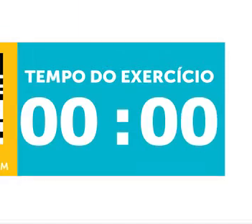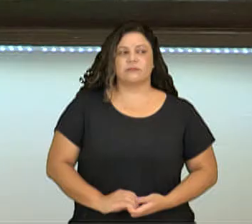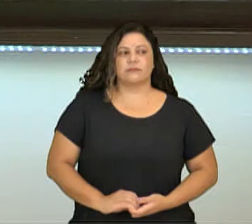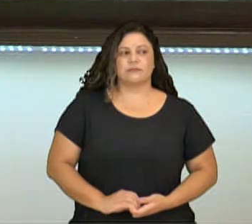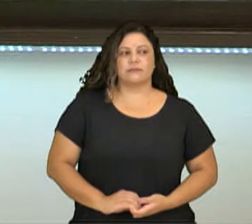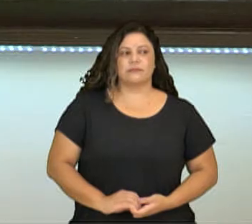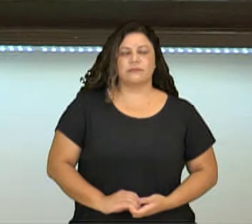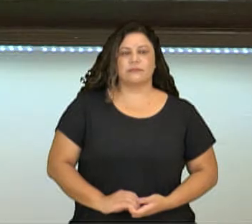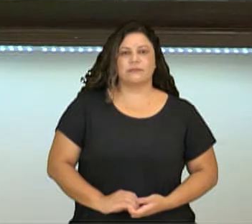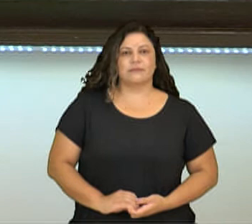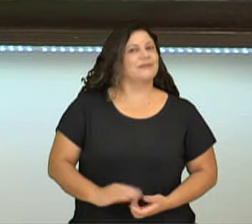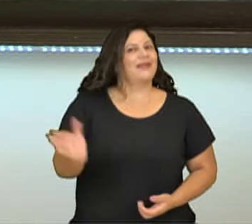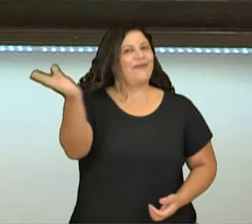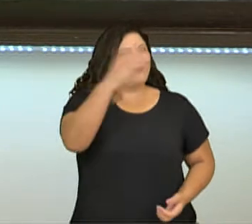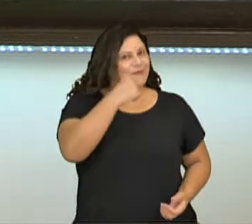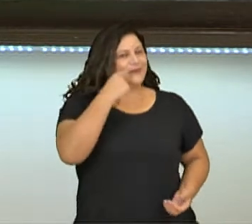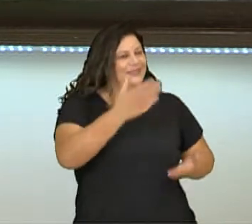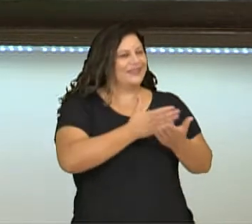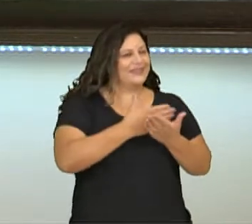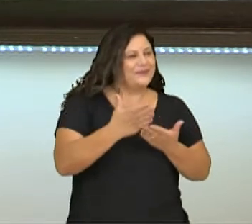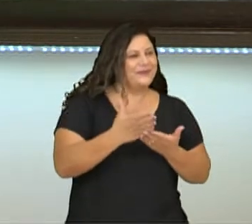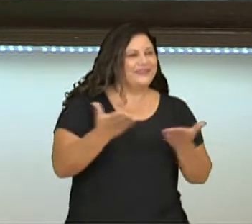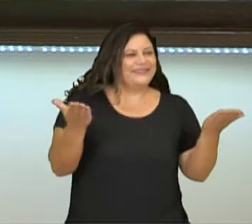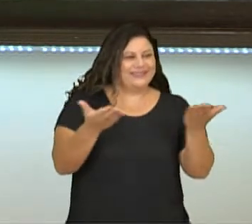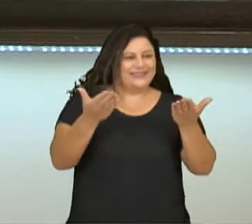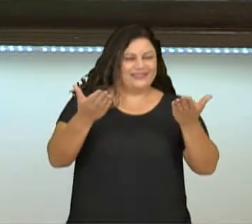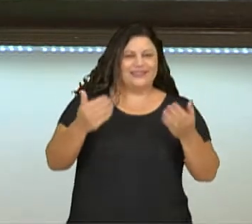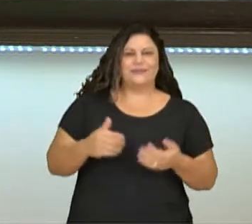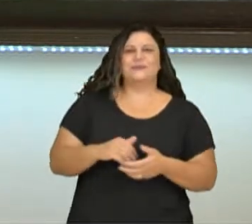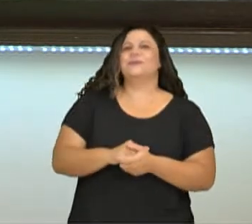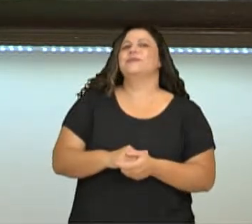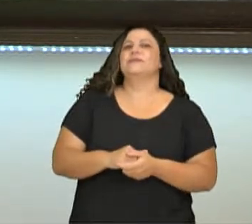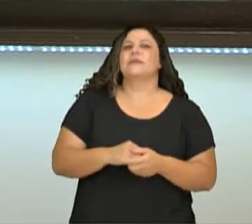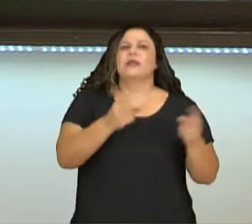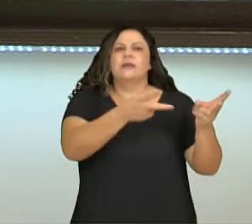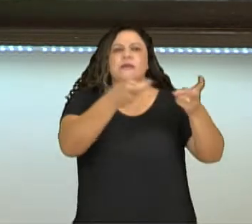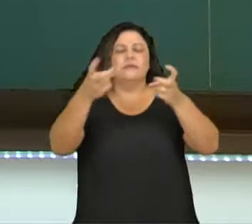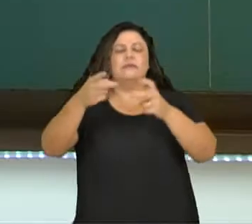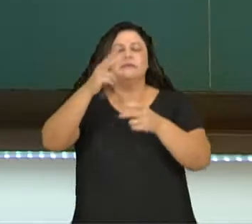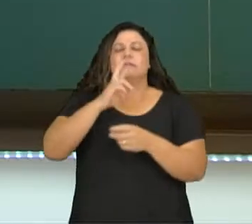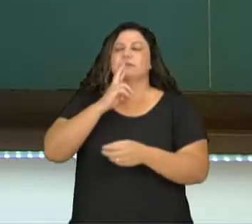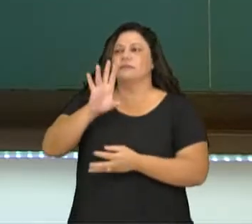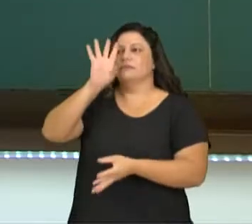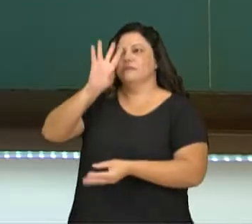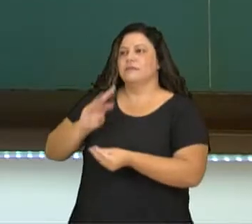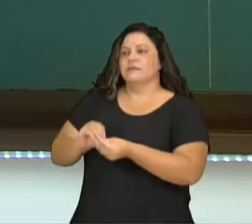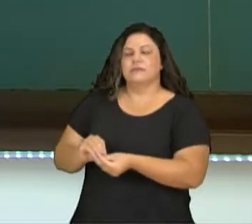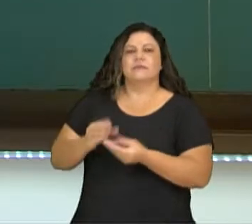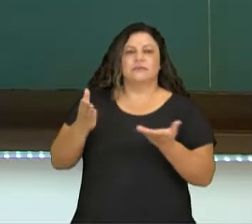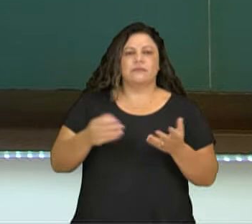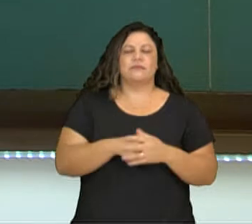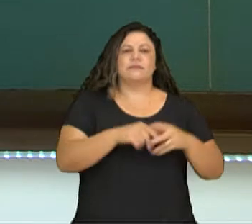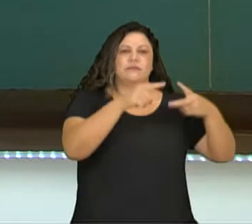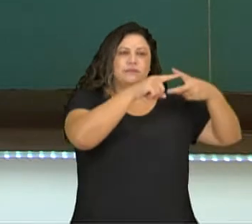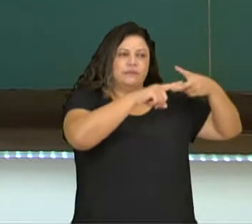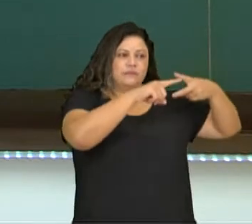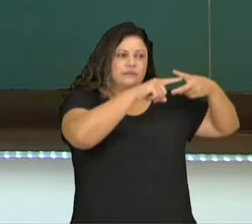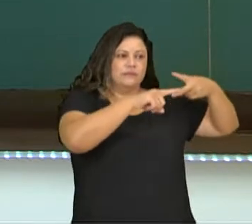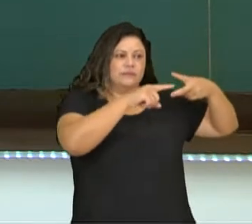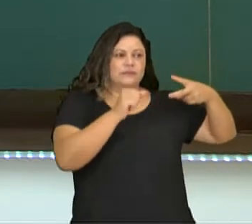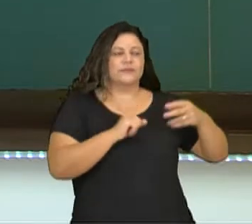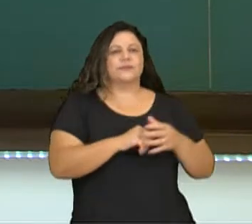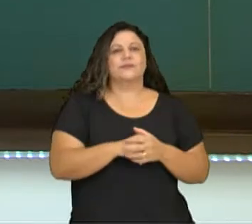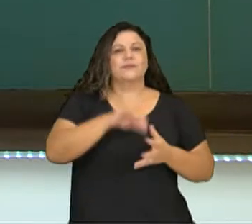Vamos lá então, pessoal aí de casa, vamos verificar aqui a resolução desses ângulos para resolução,